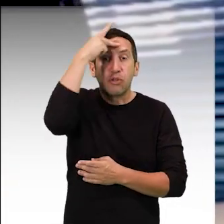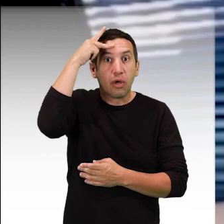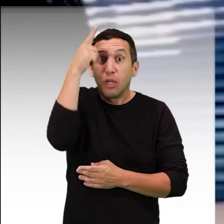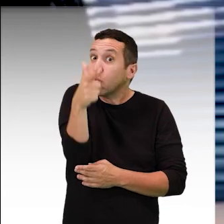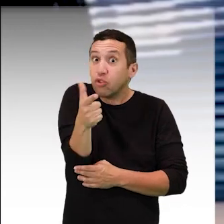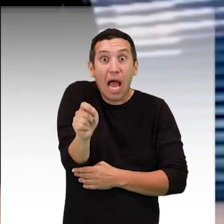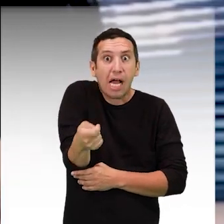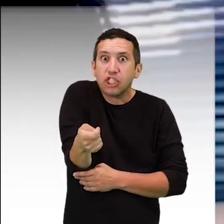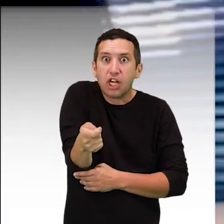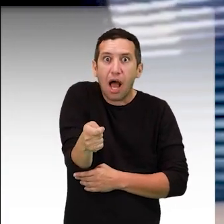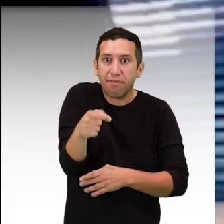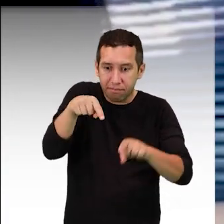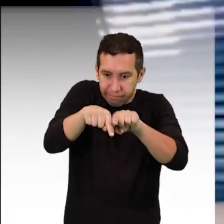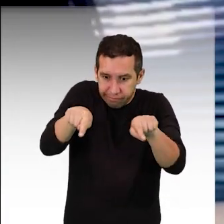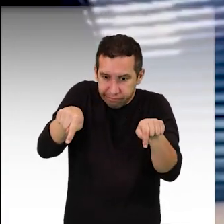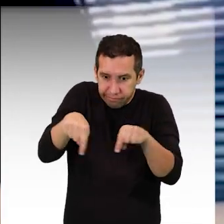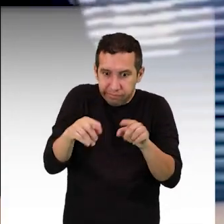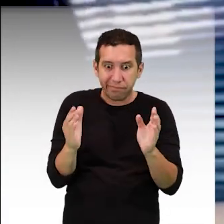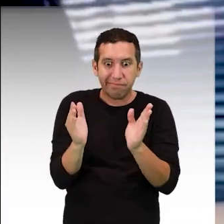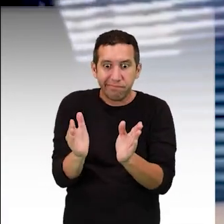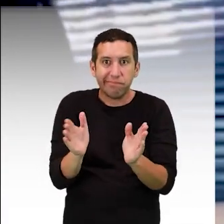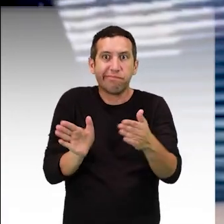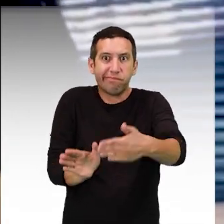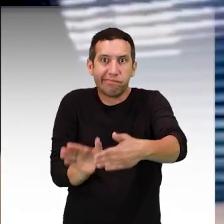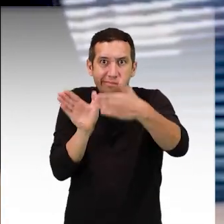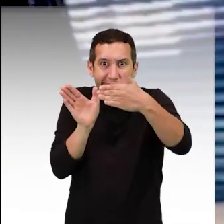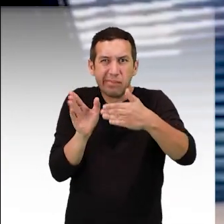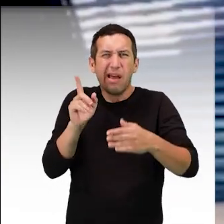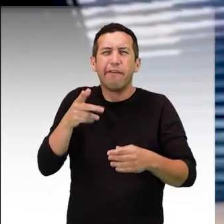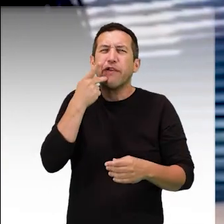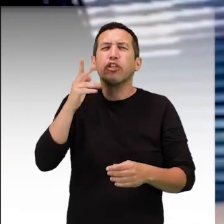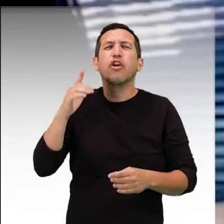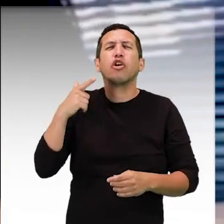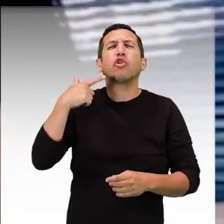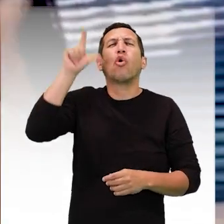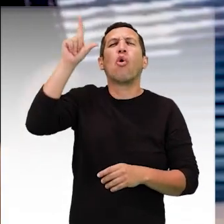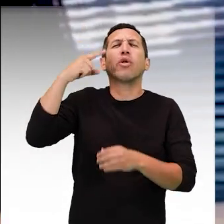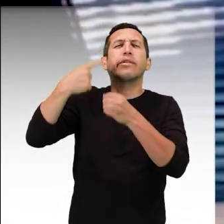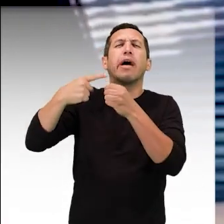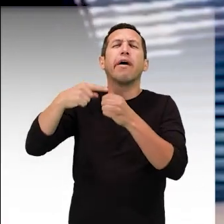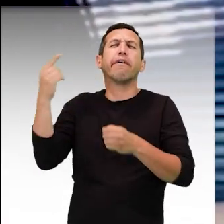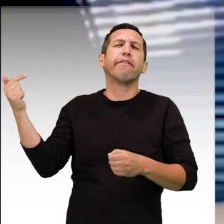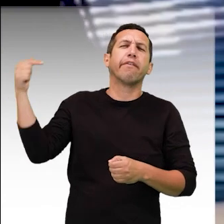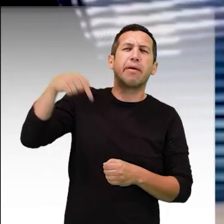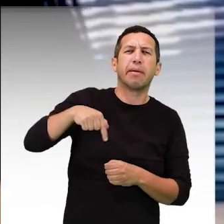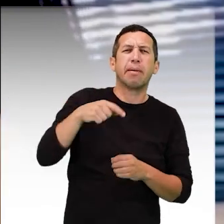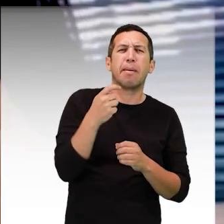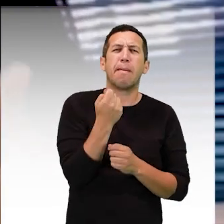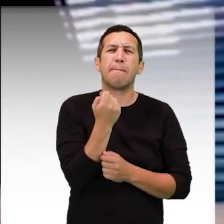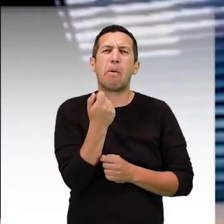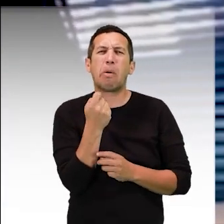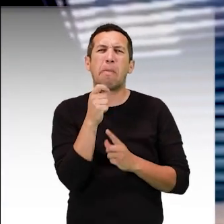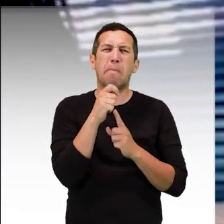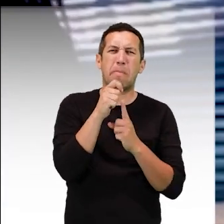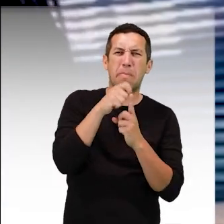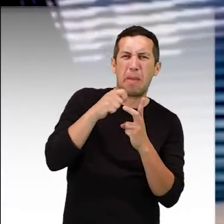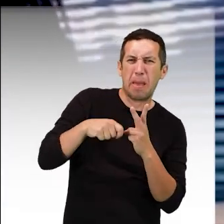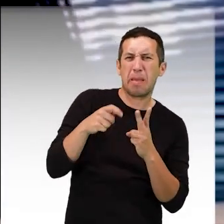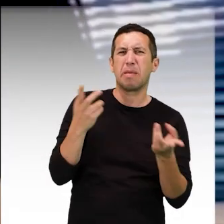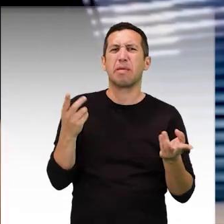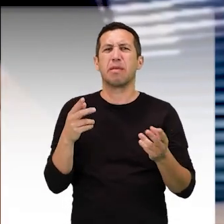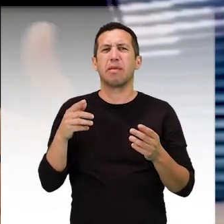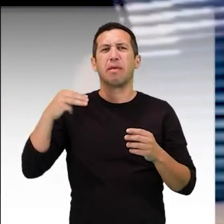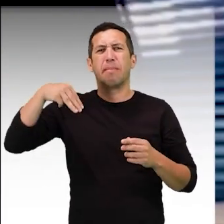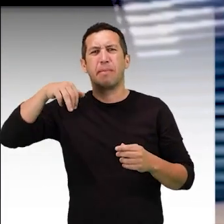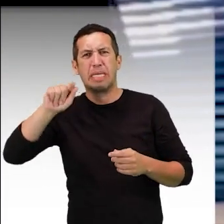não tinham a chave do local. Elas contaram que eram de fora, vieram de outra cidade, que estão há poucos meses, 2 meses,